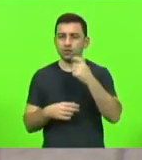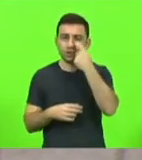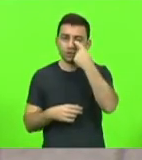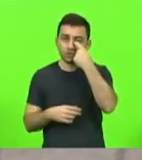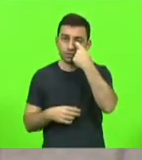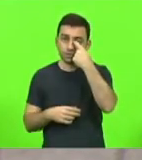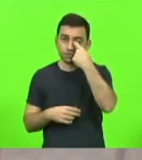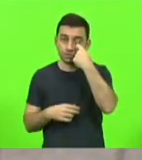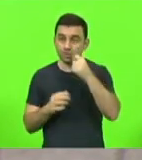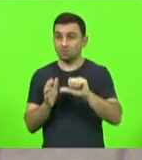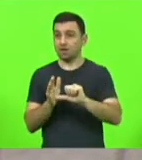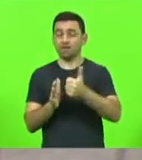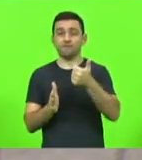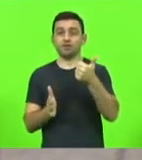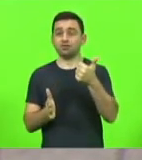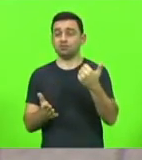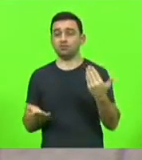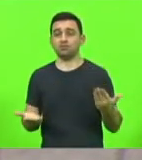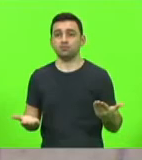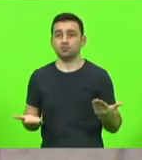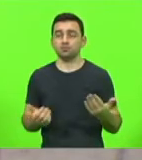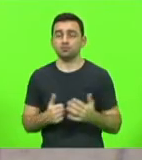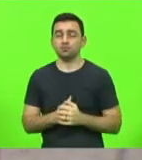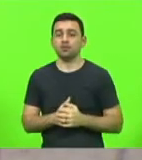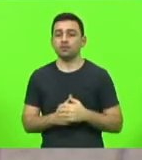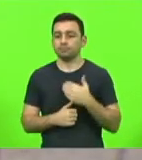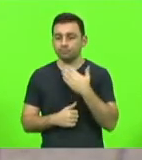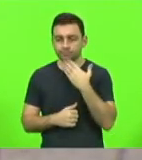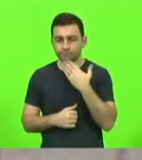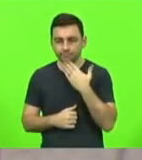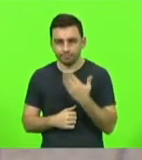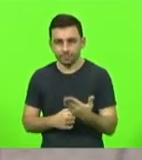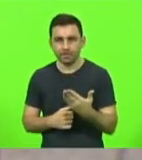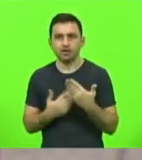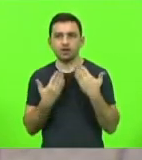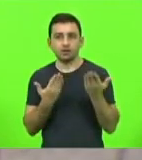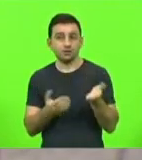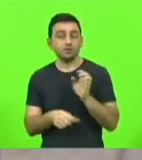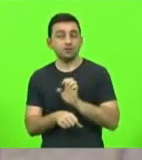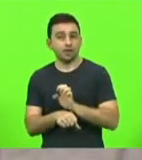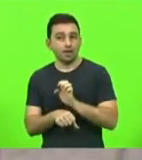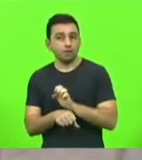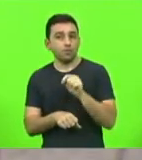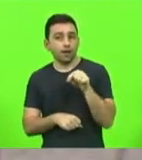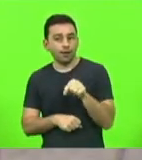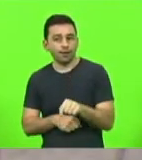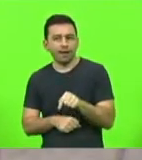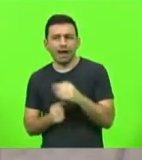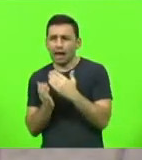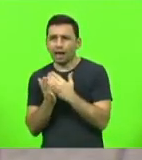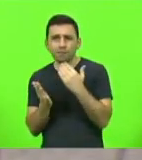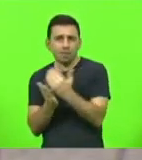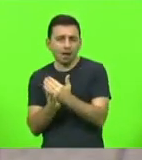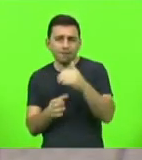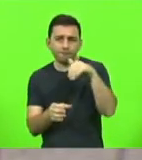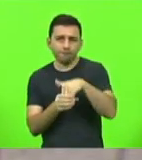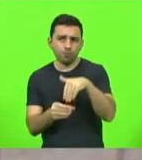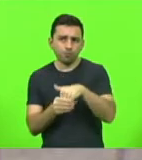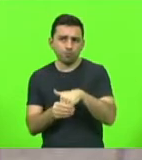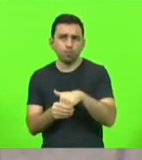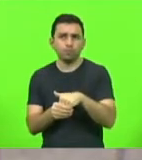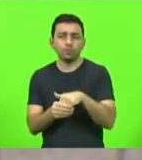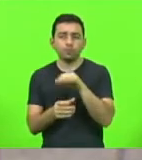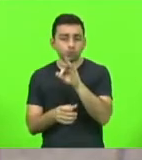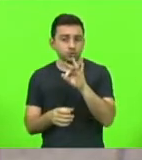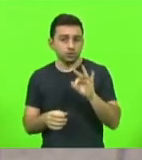inusitado, né? Então, a gente pede, já que é o estado que mais recebeu votos percentualmente para o presidente